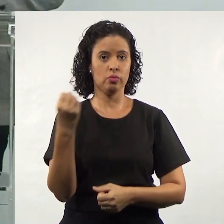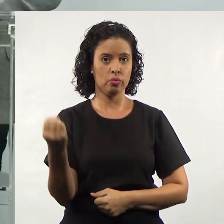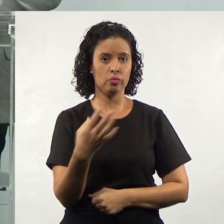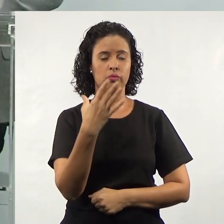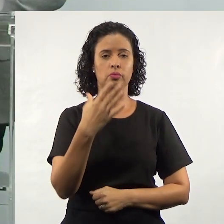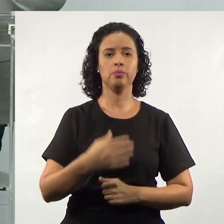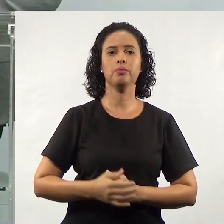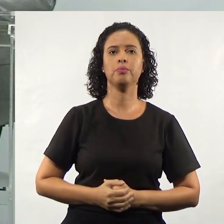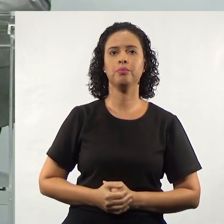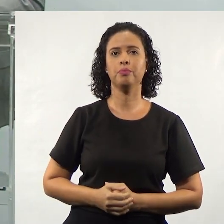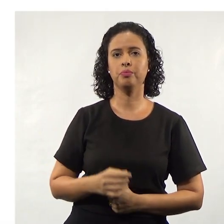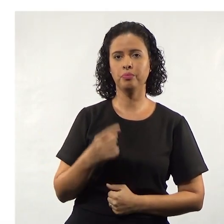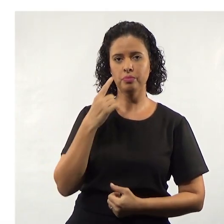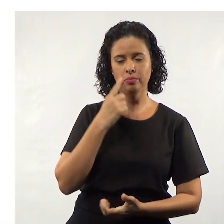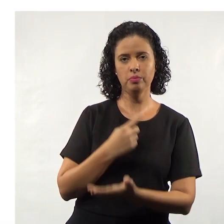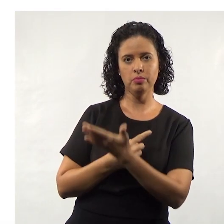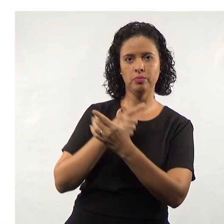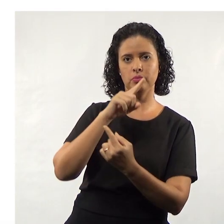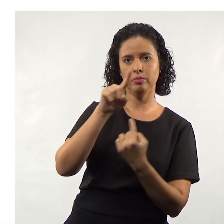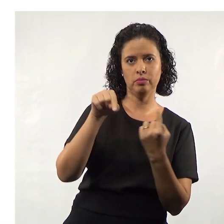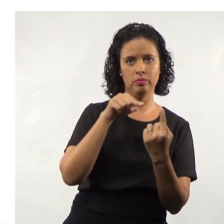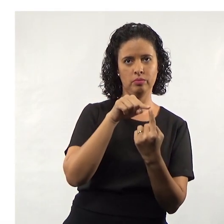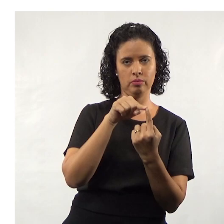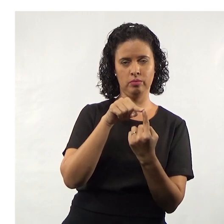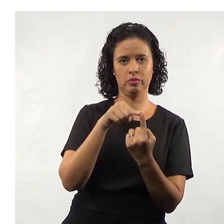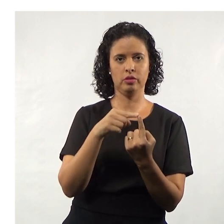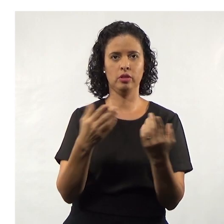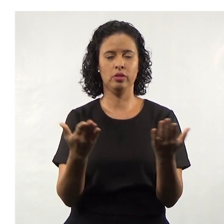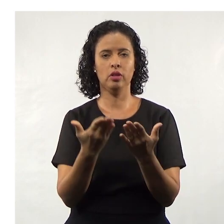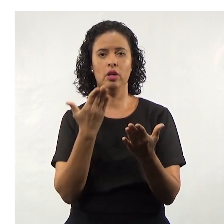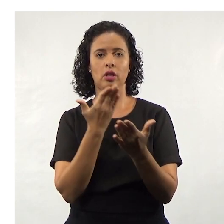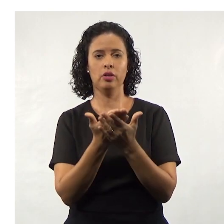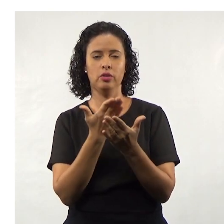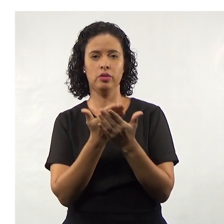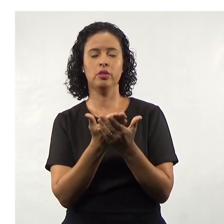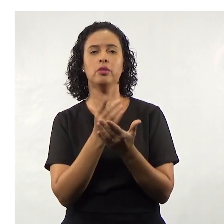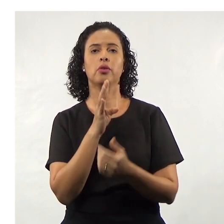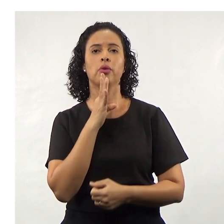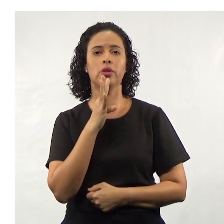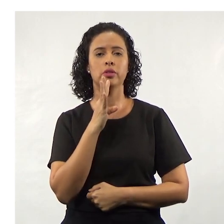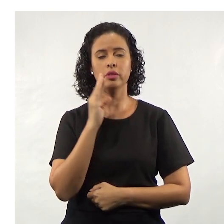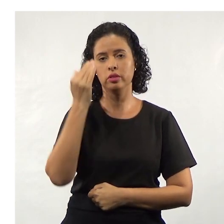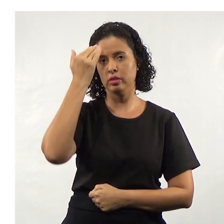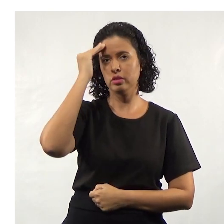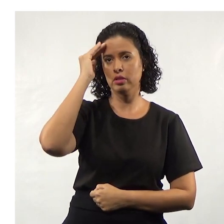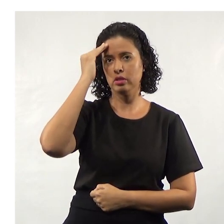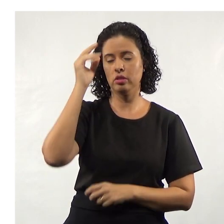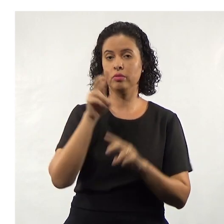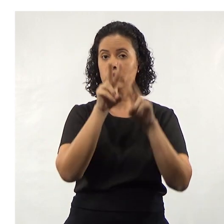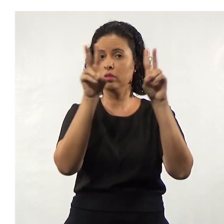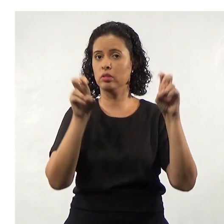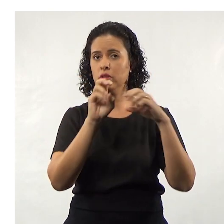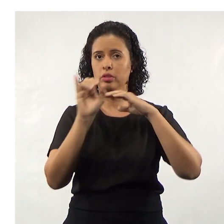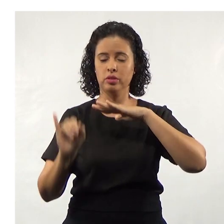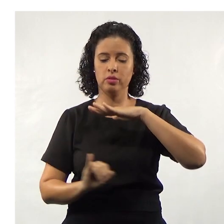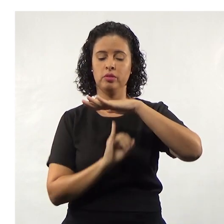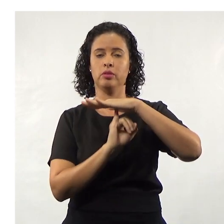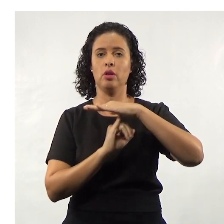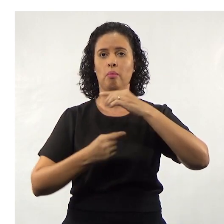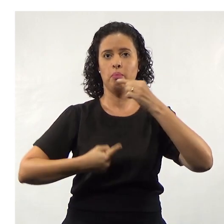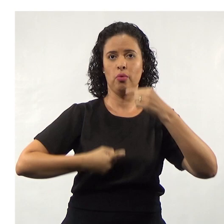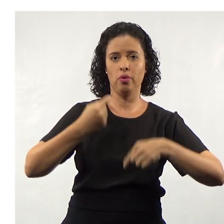novo, tá bom? Vamos para o objetivo da aula? Olha só, conhecer e entender sobre as